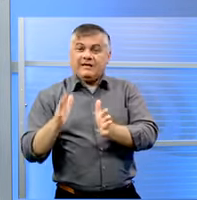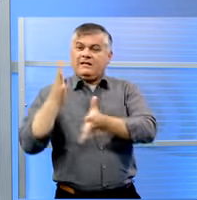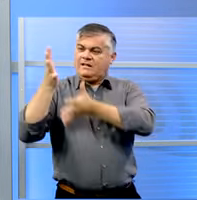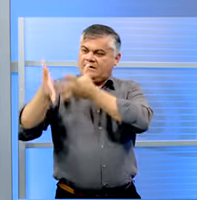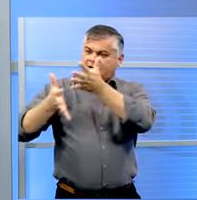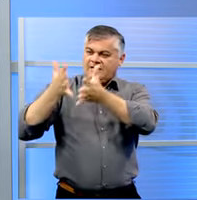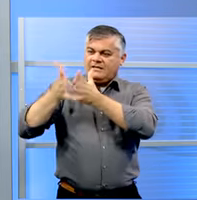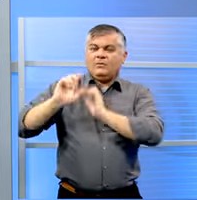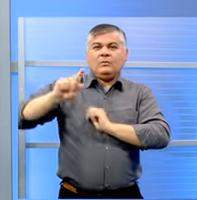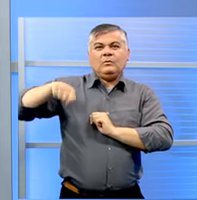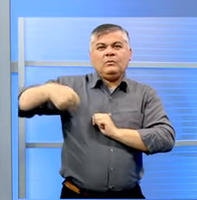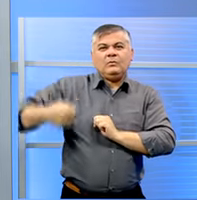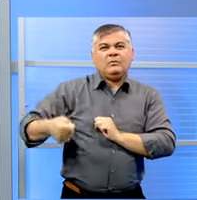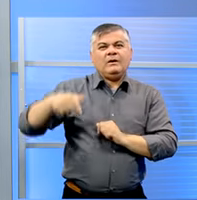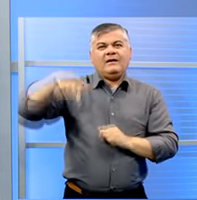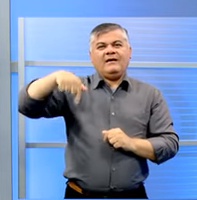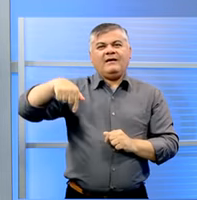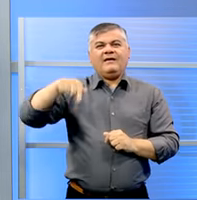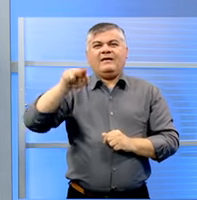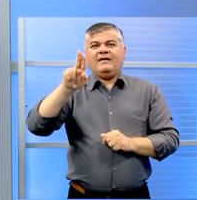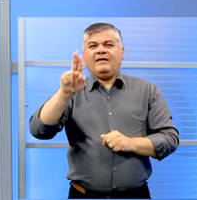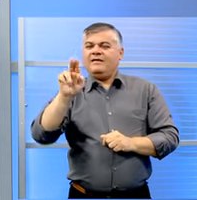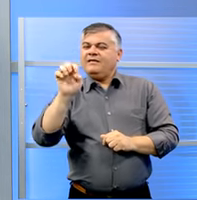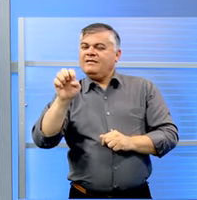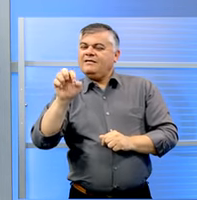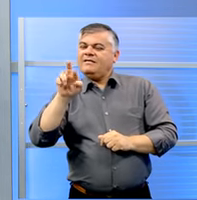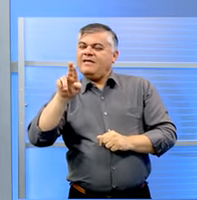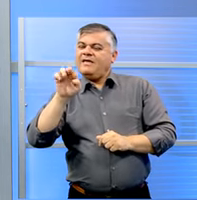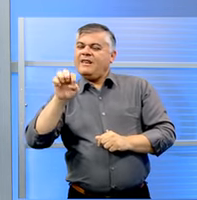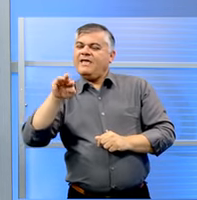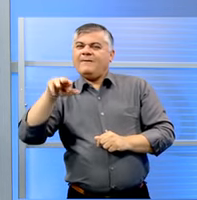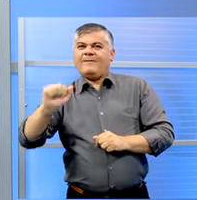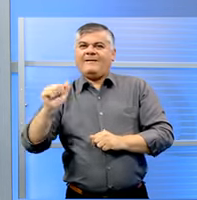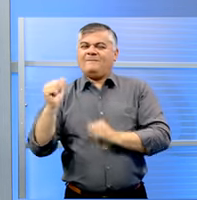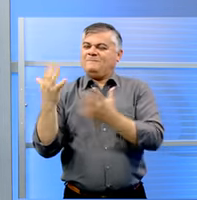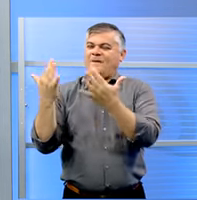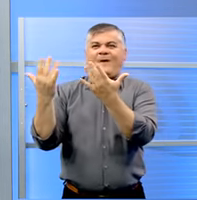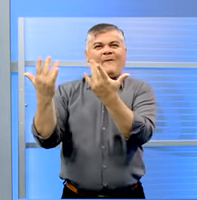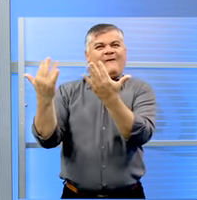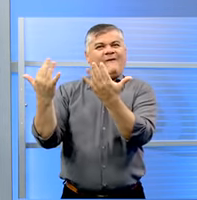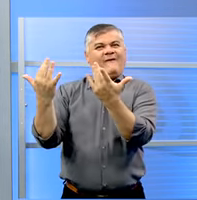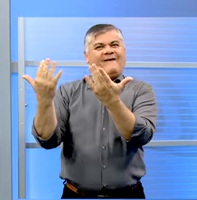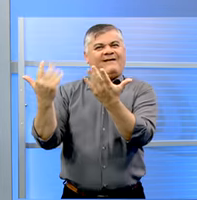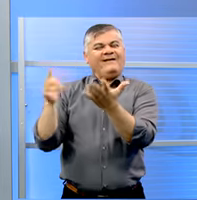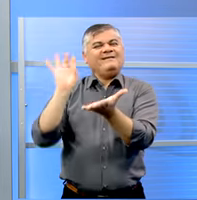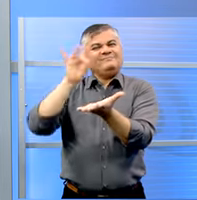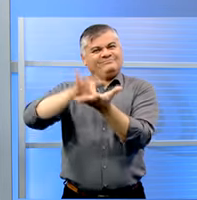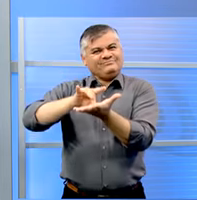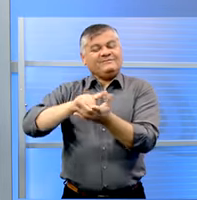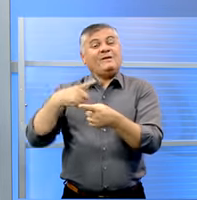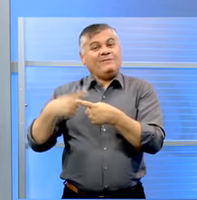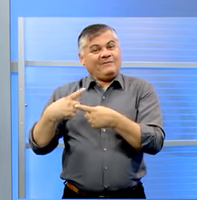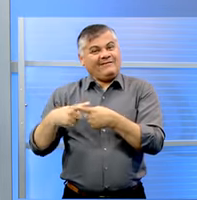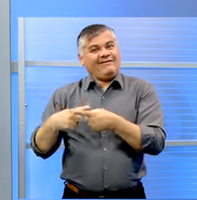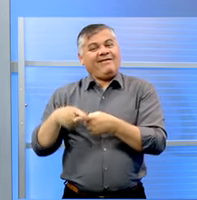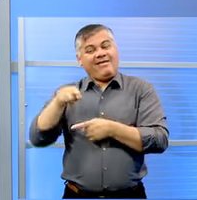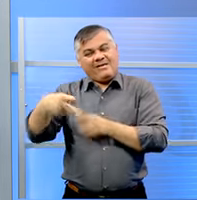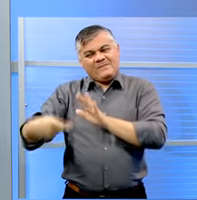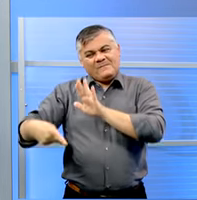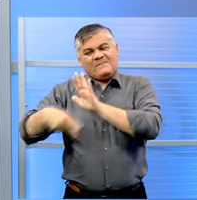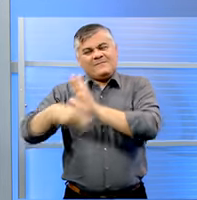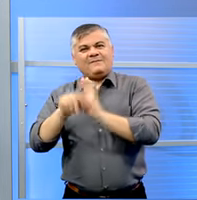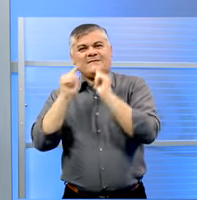com os queremas, e hoje nós até já chamamos pelos novos estudos linguísticos de morfemas, porque